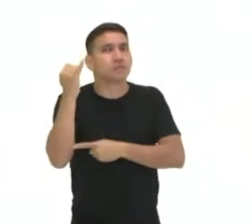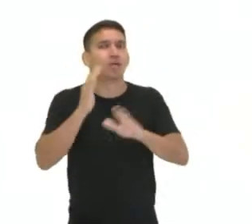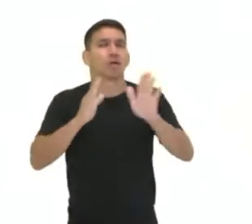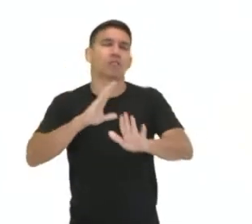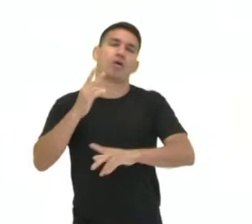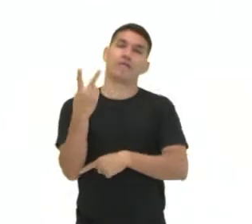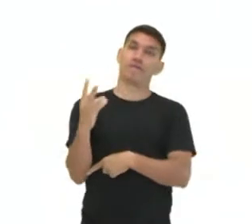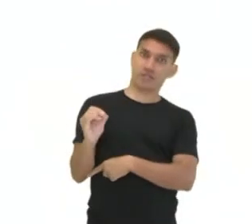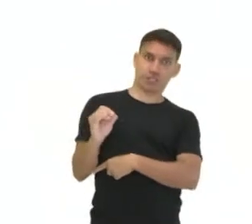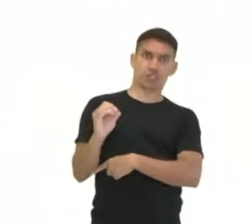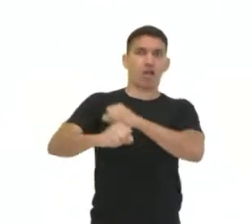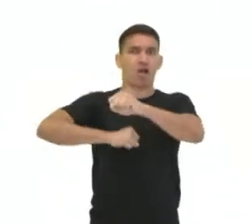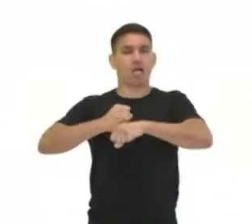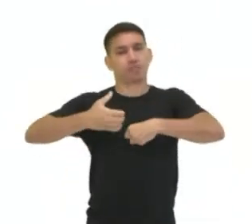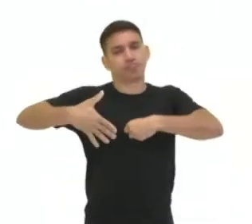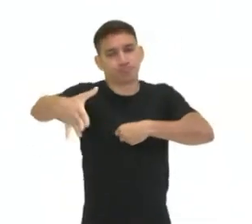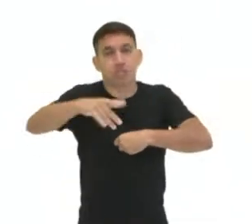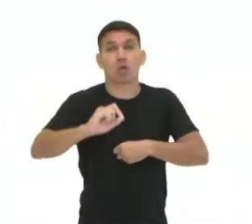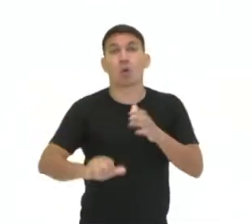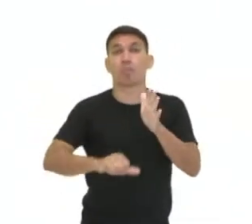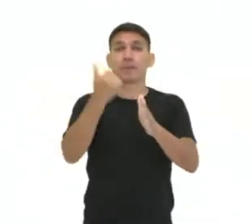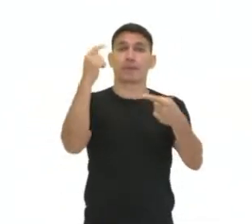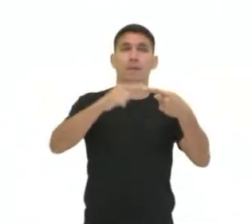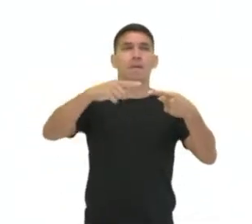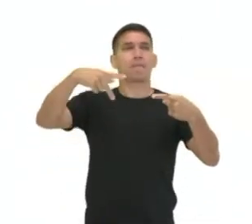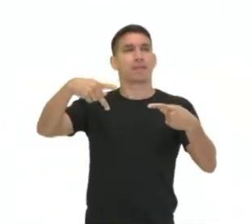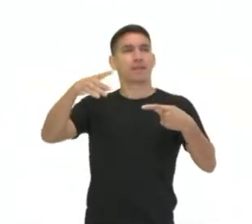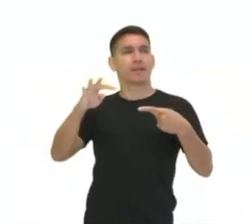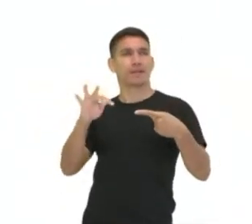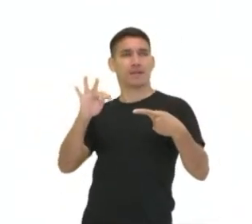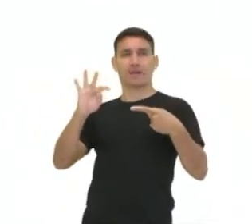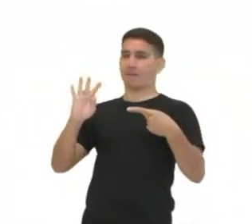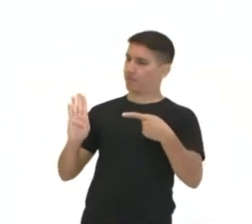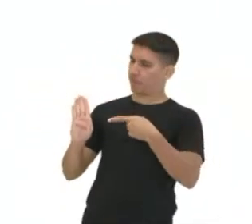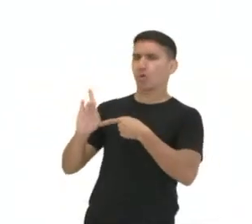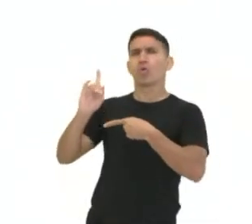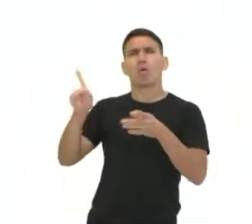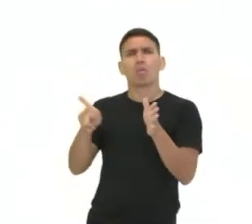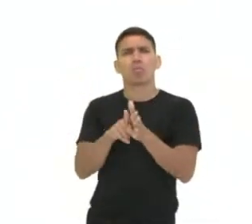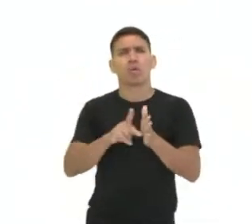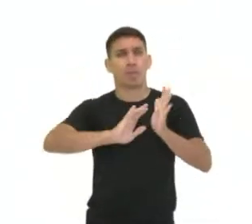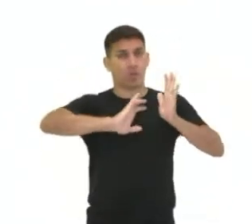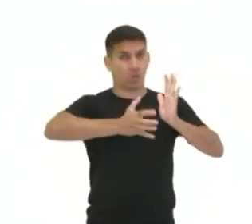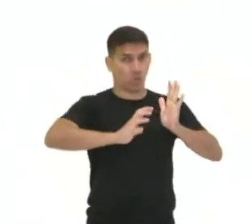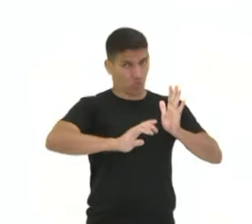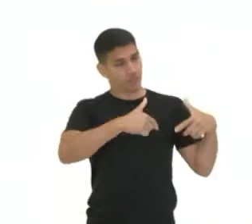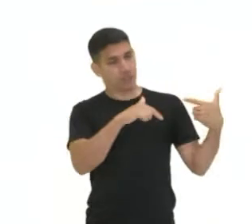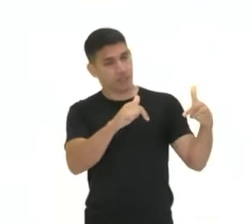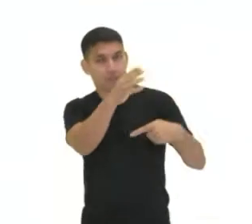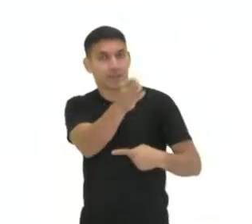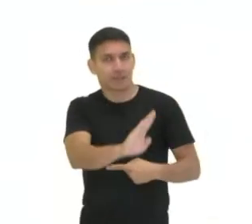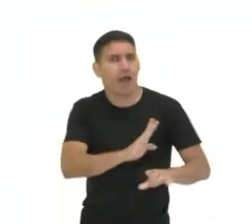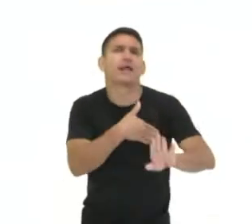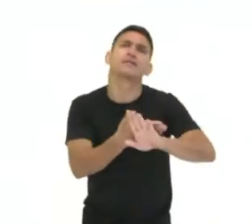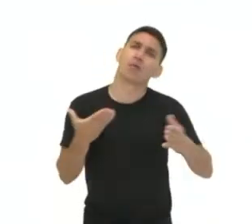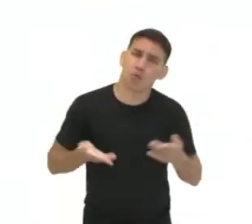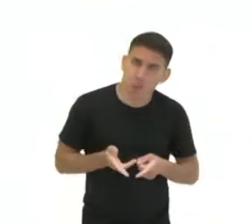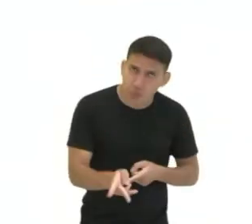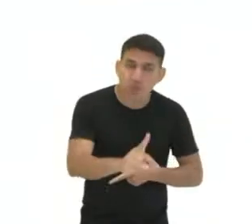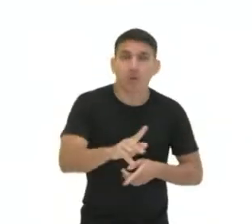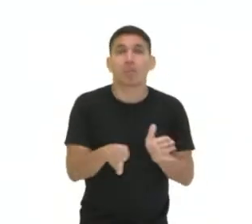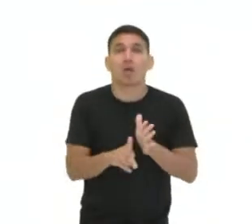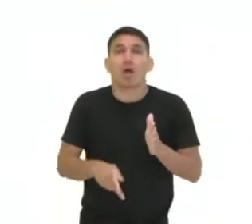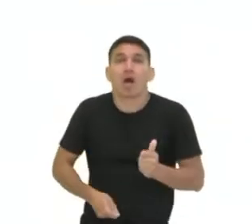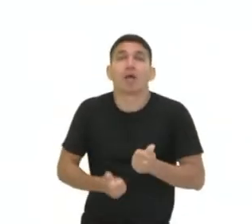anos seguintes. O primeiro deles seria o PTB, Partido Trabalhista Brasileiro, que existe até hoje, que era apoiado por sindicatos